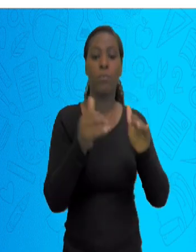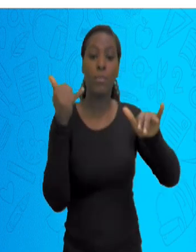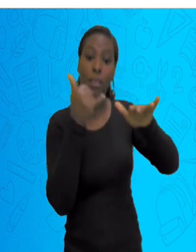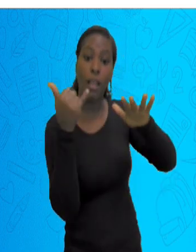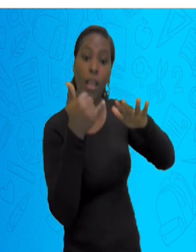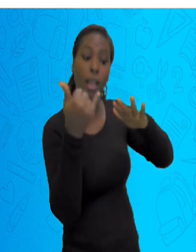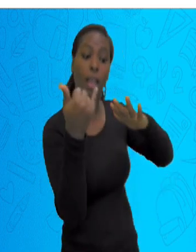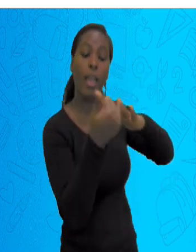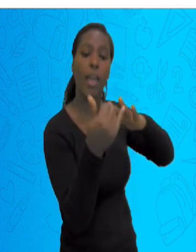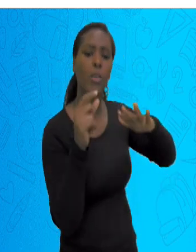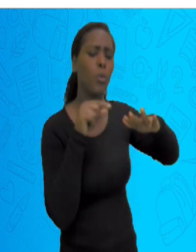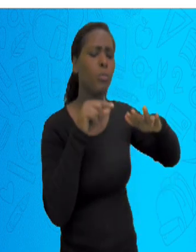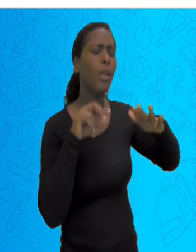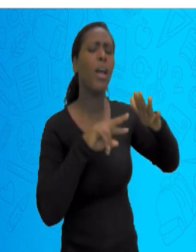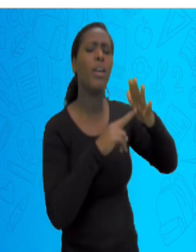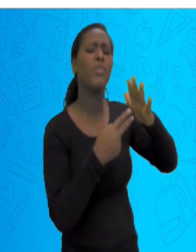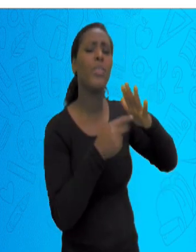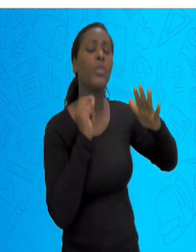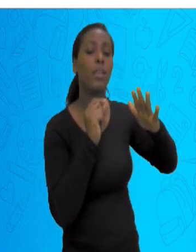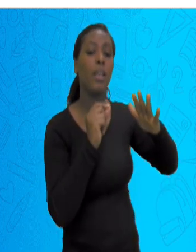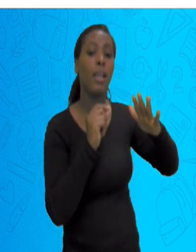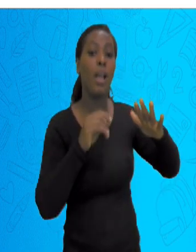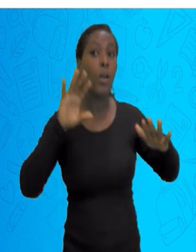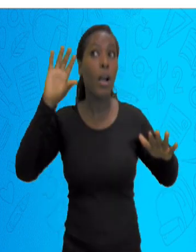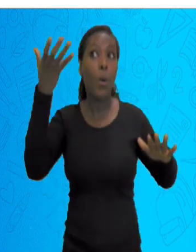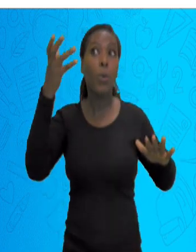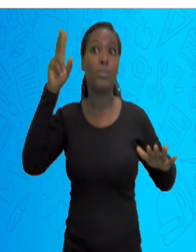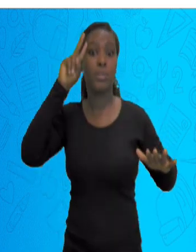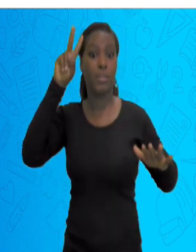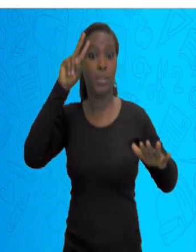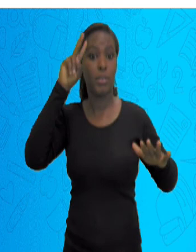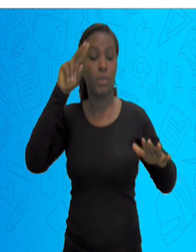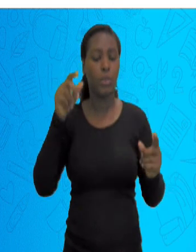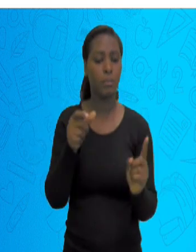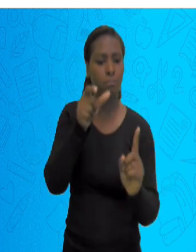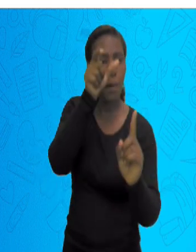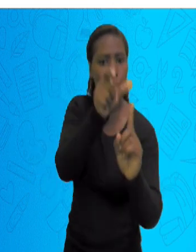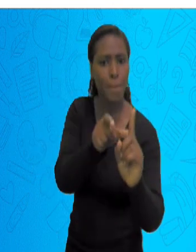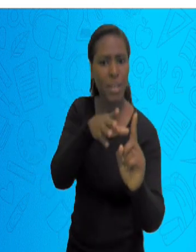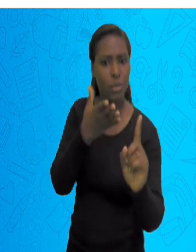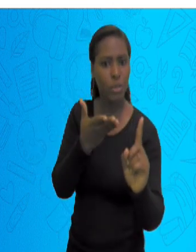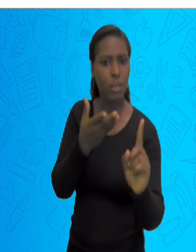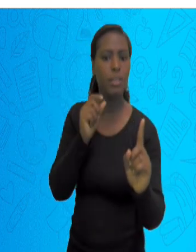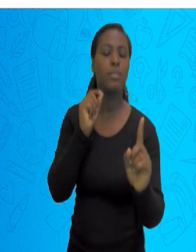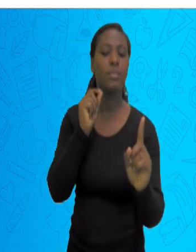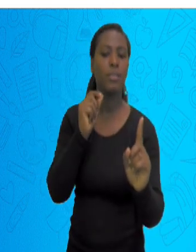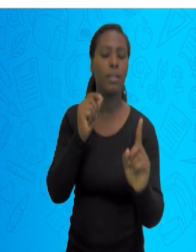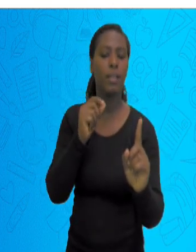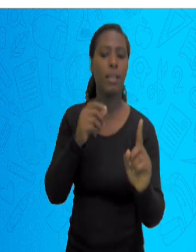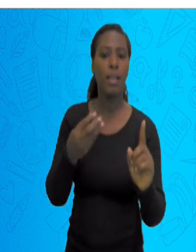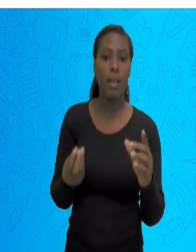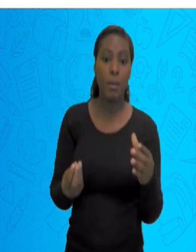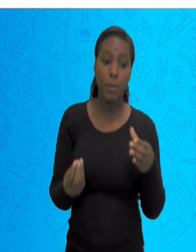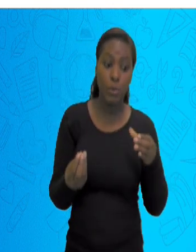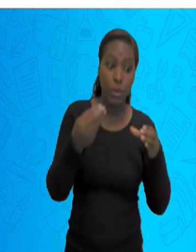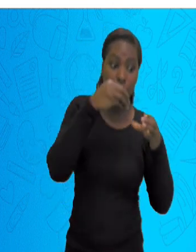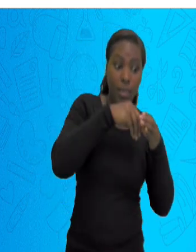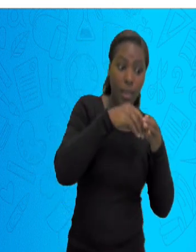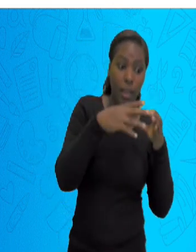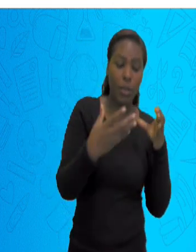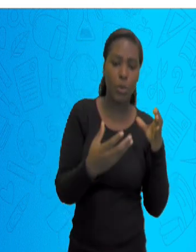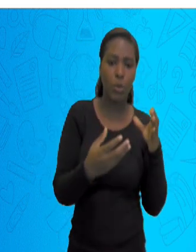Personagens, quem participa da história. Narrador, quem narra. E o tempo